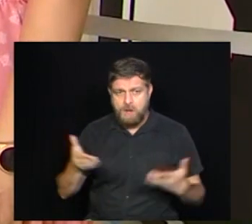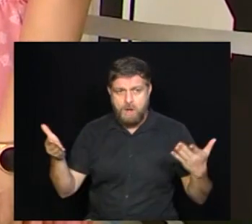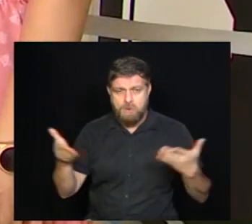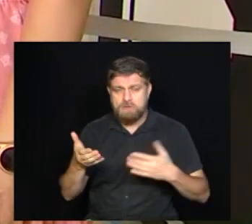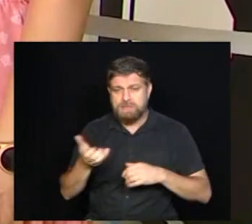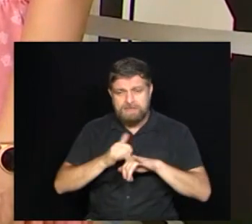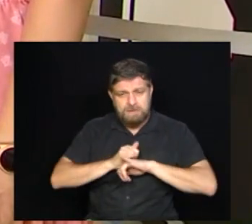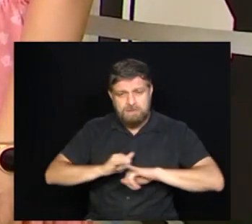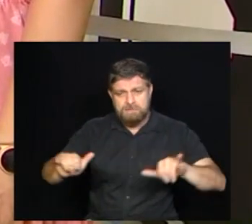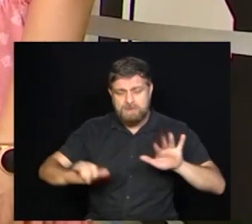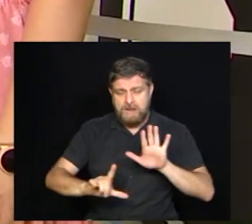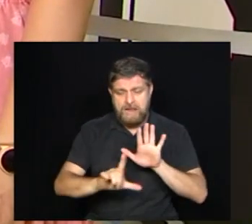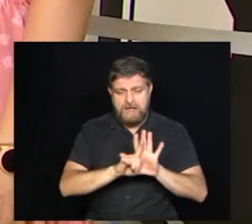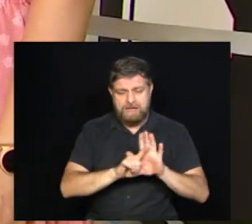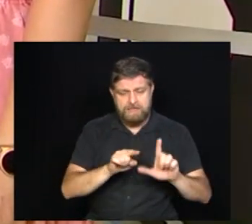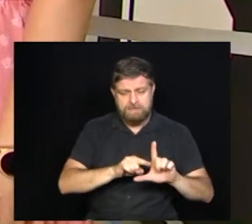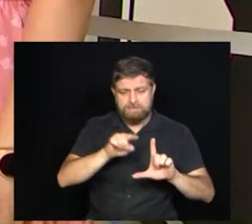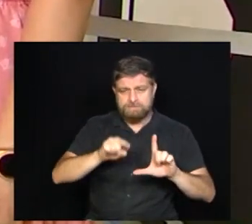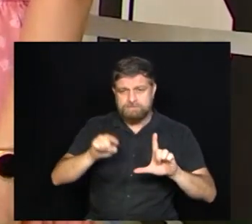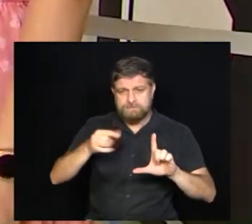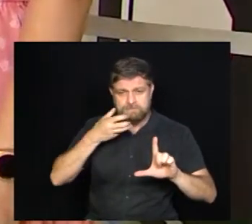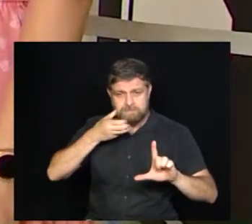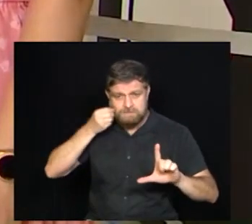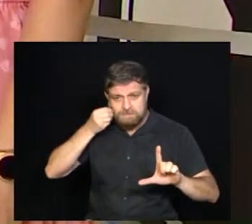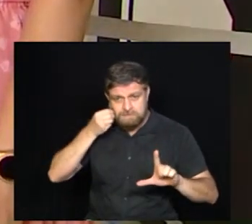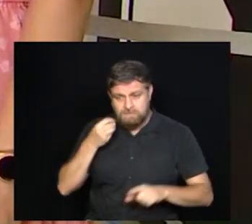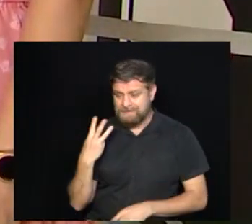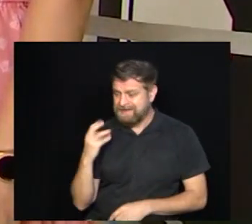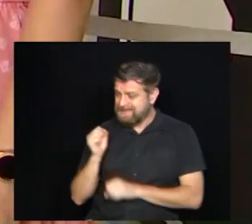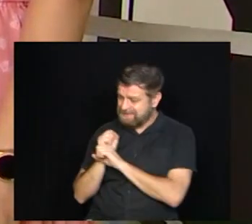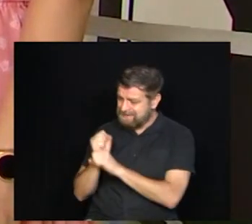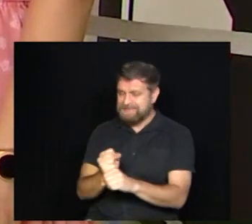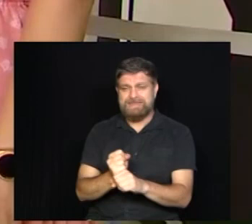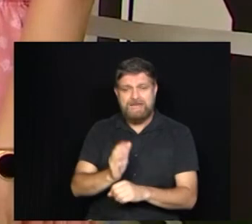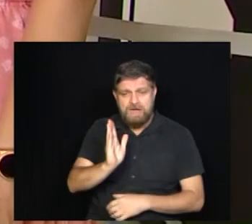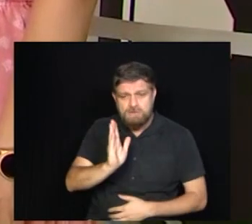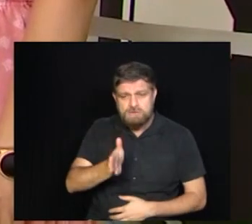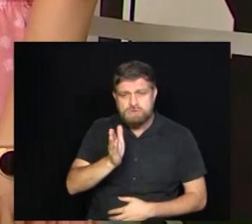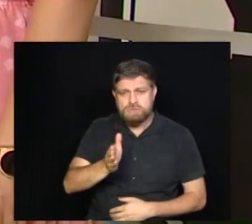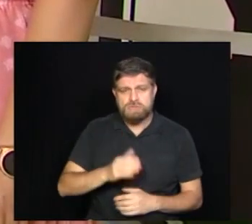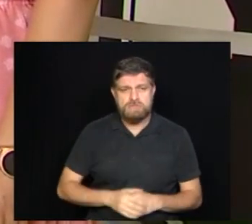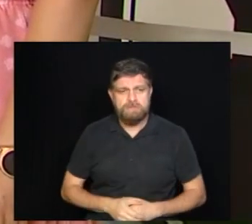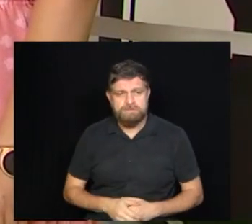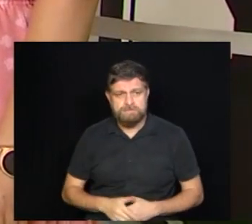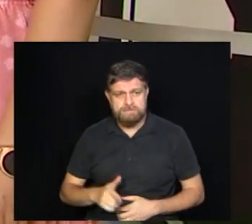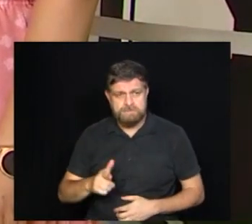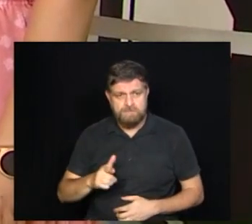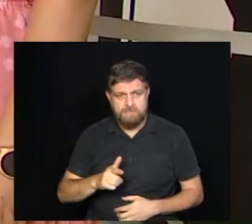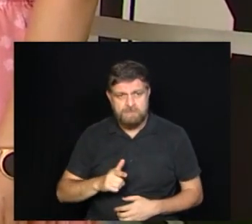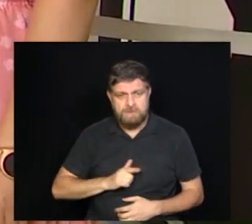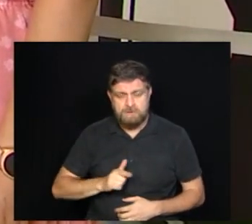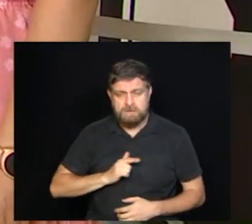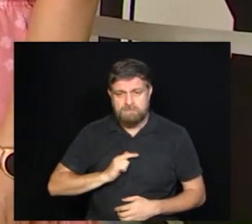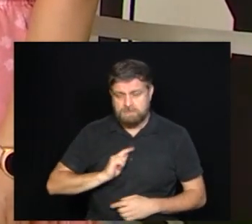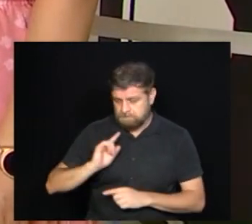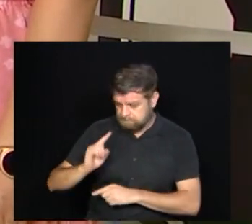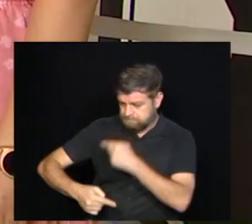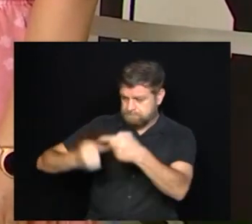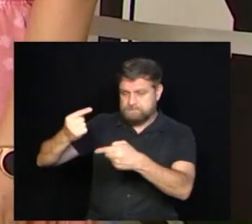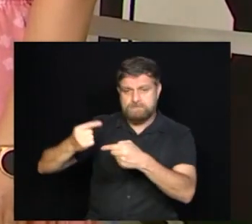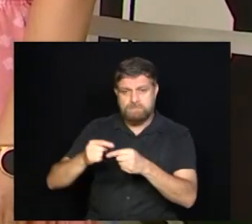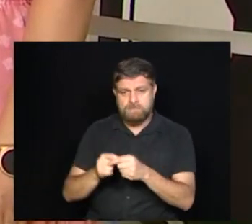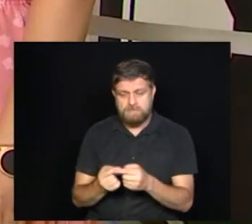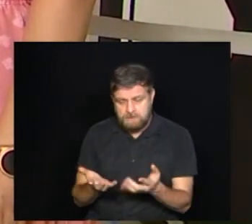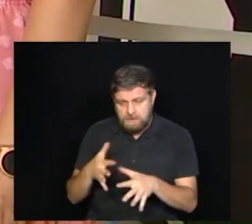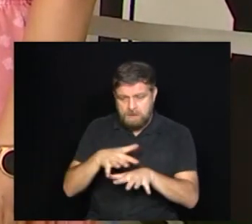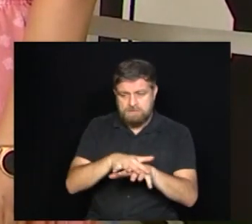a lei de cotas, que completou 3 décadas. Ele diz aqui que trouxe avanços para essa inclusão